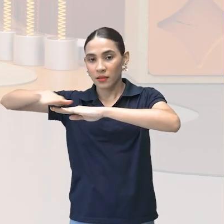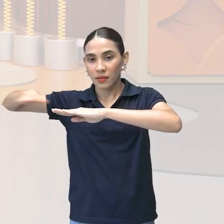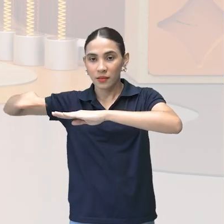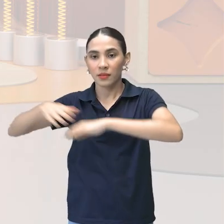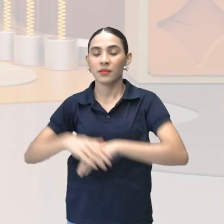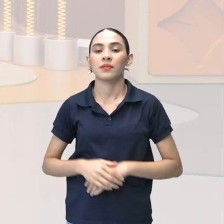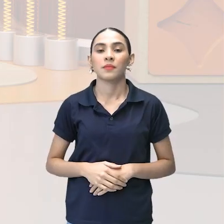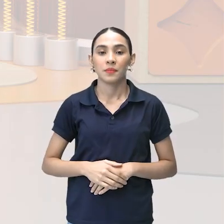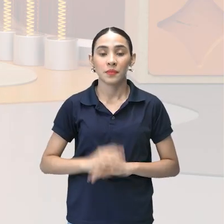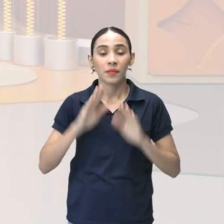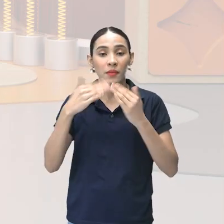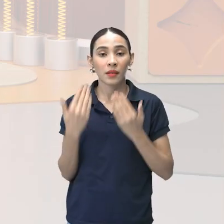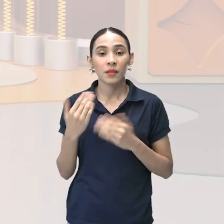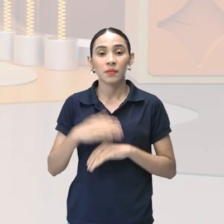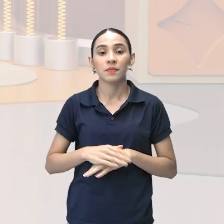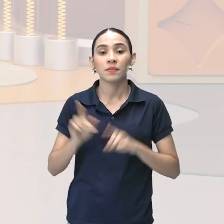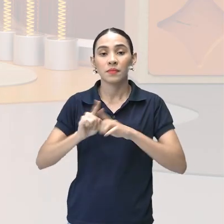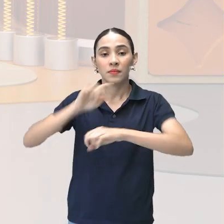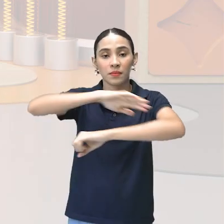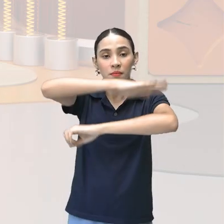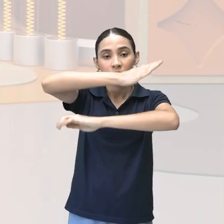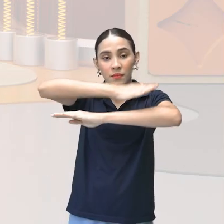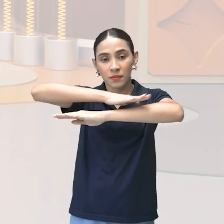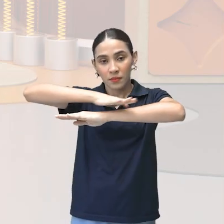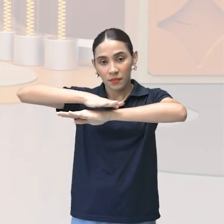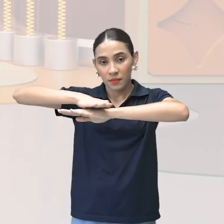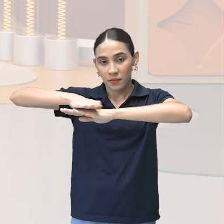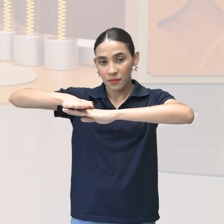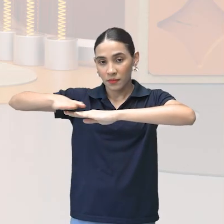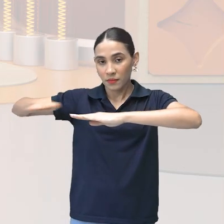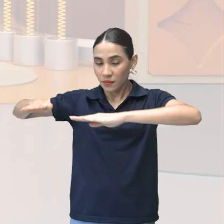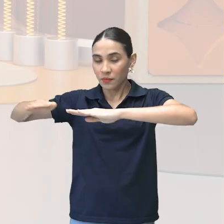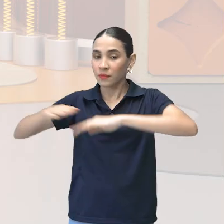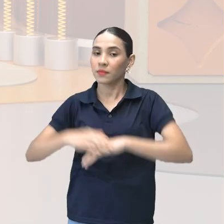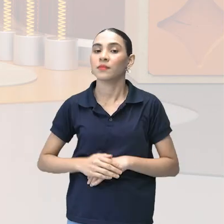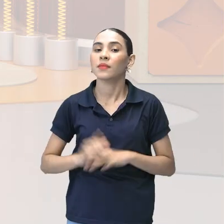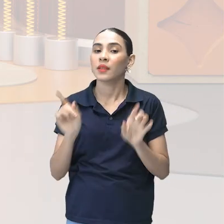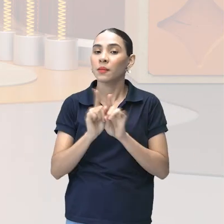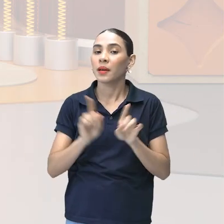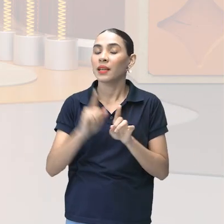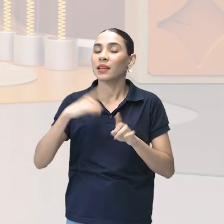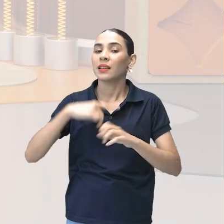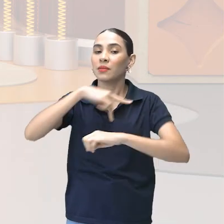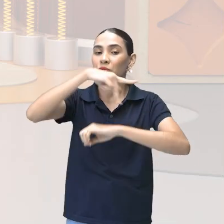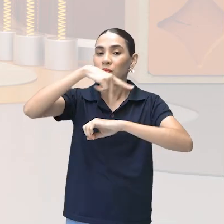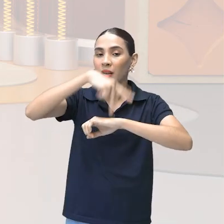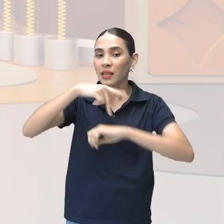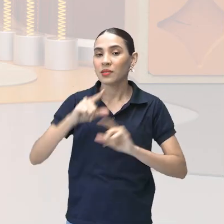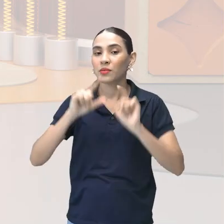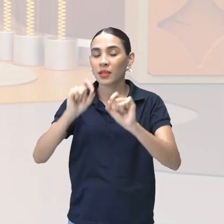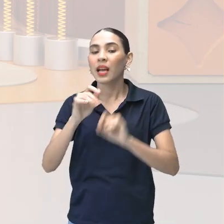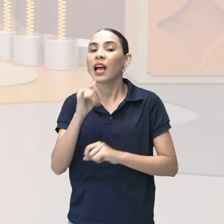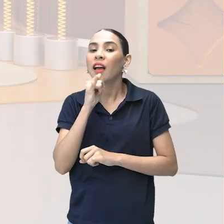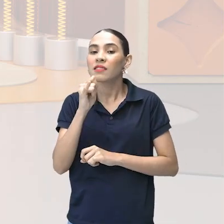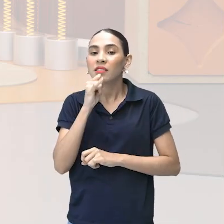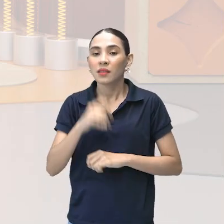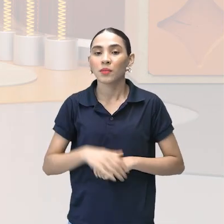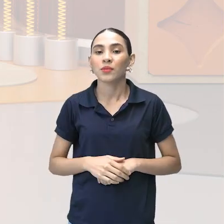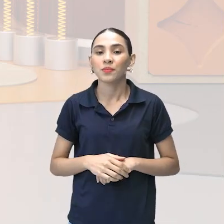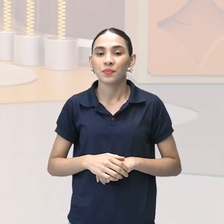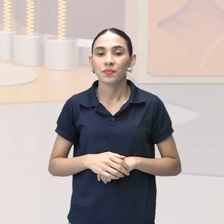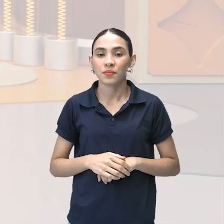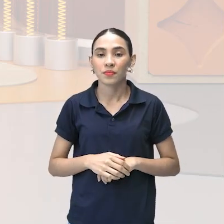orientais, certo? E ali na Península Arábica, ali no nordeste da África, a gente tem os países ali, como por